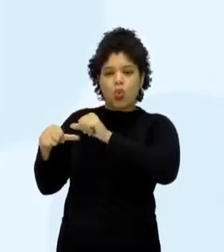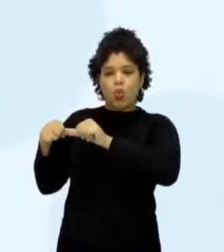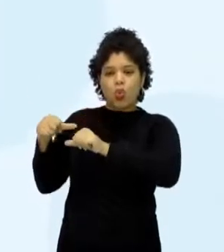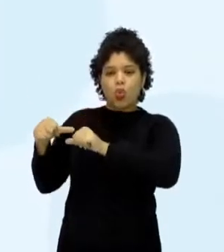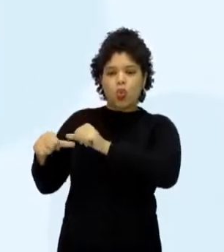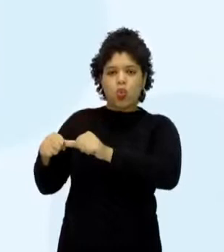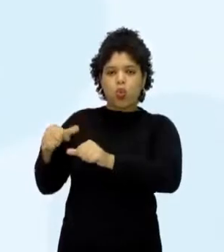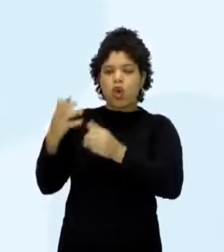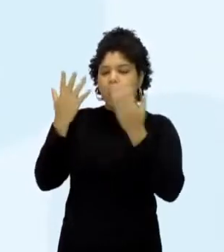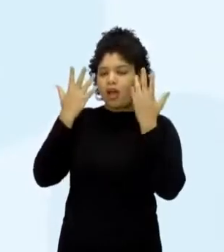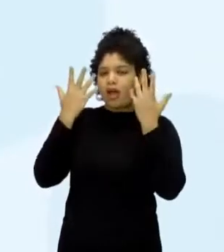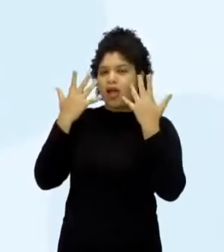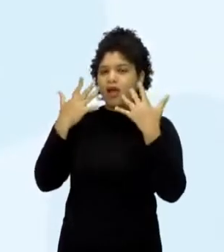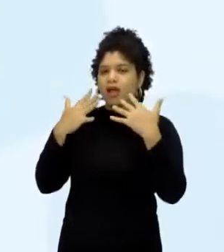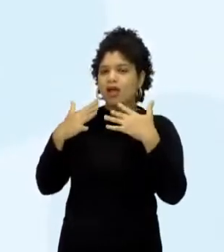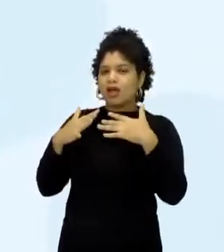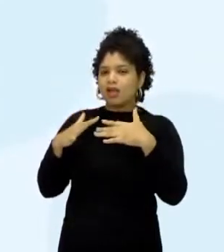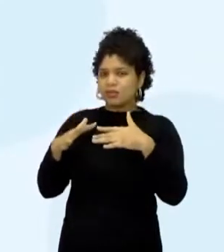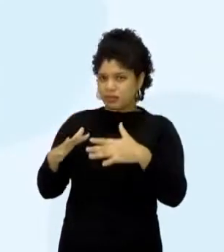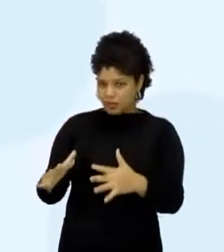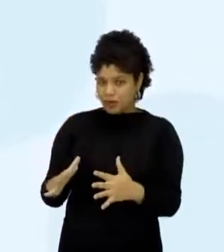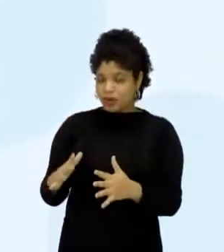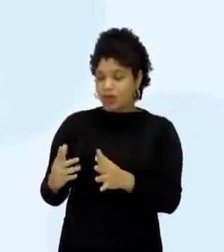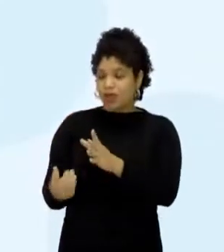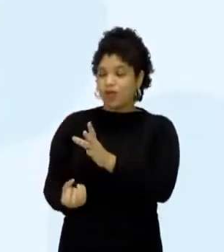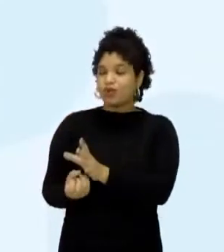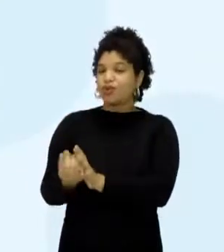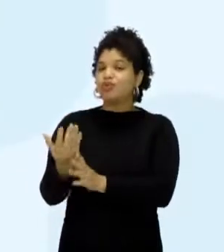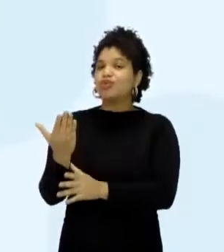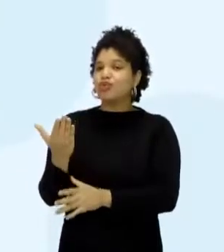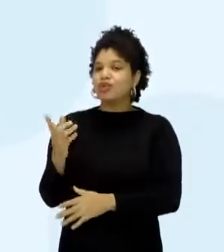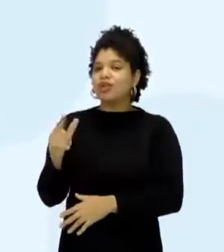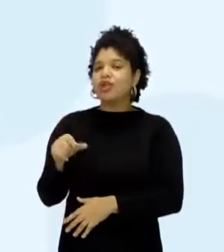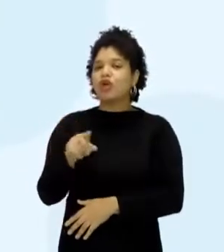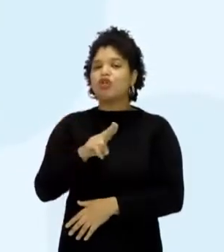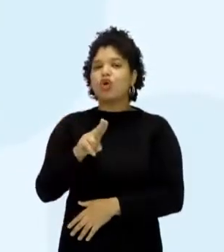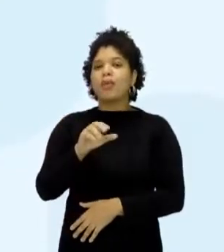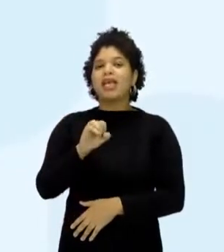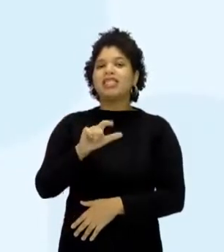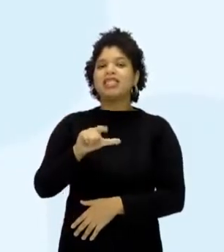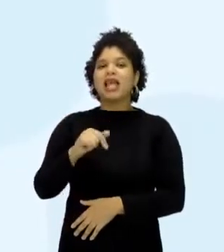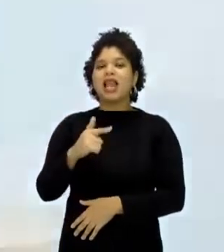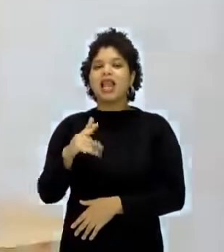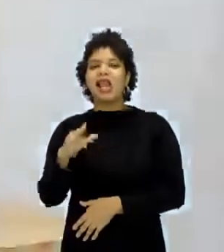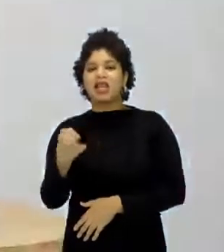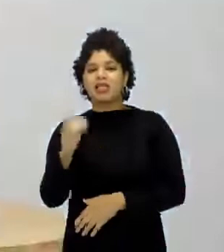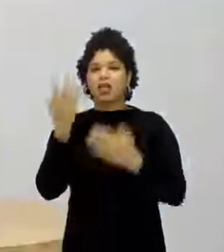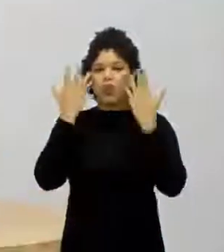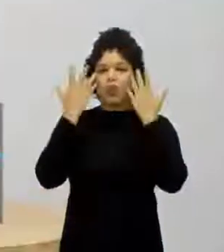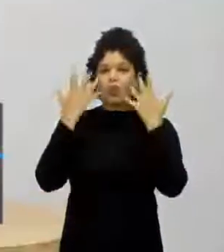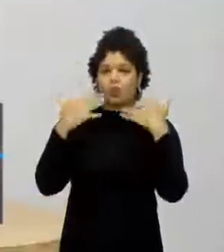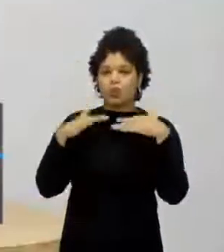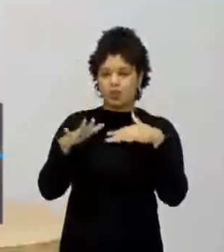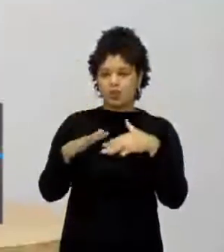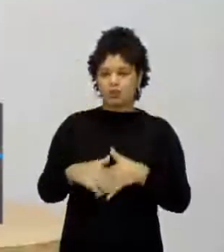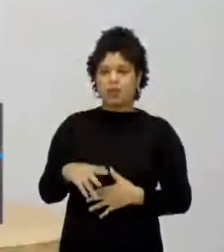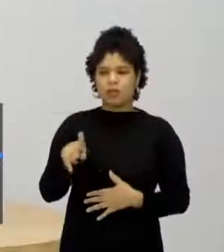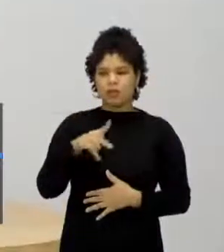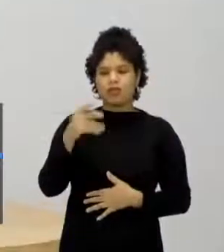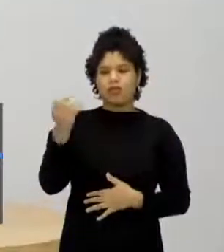causas naturais. E a partir daí surge então o que a gente chama de seleção natural. Então, para os professores que falaram a respeito